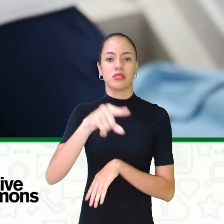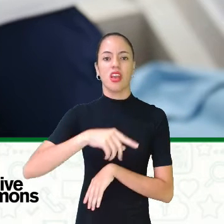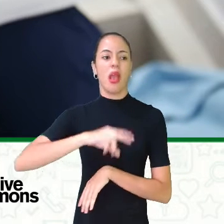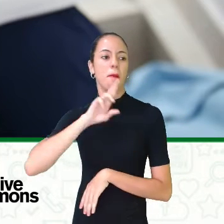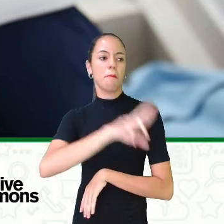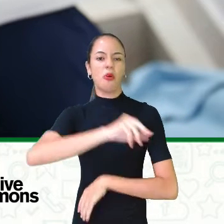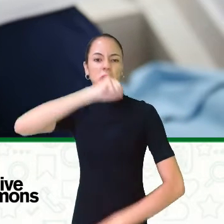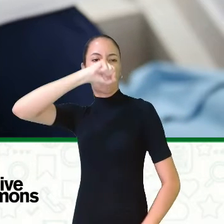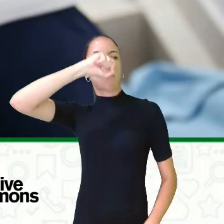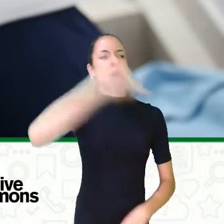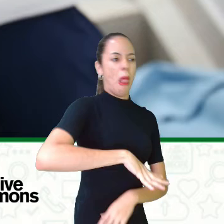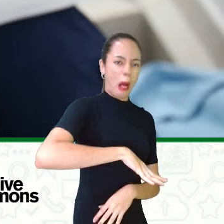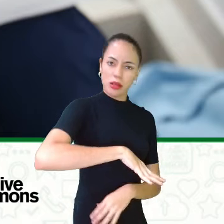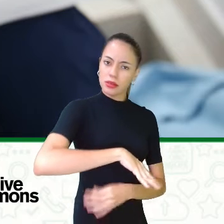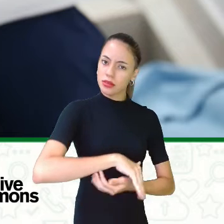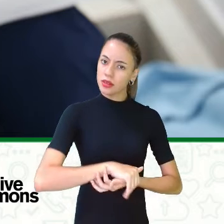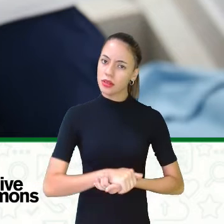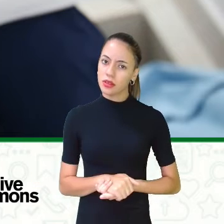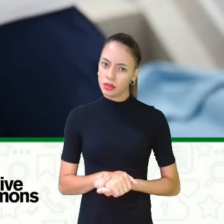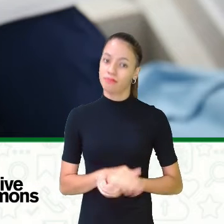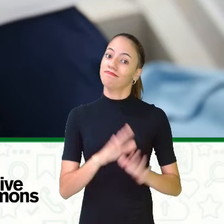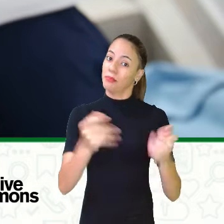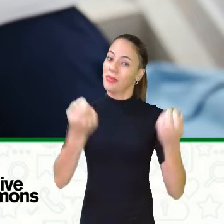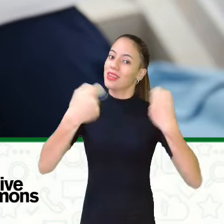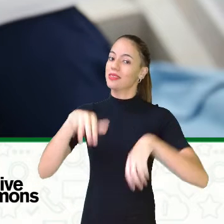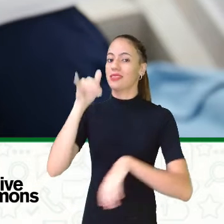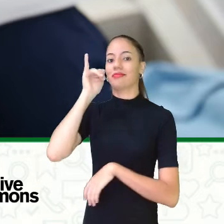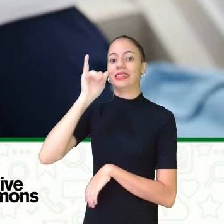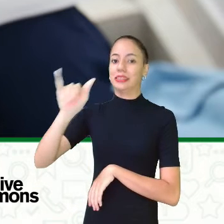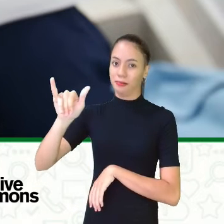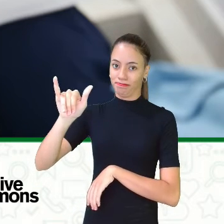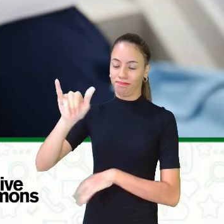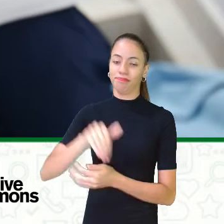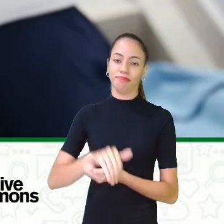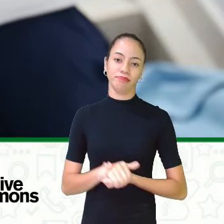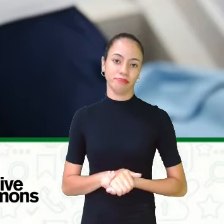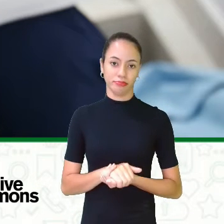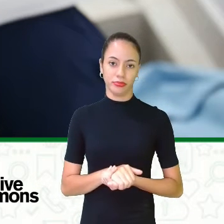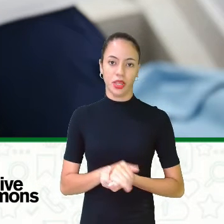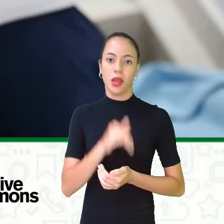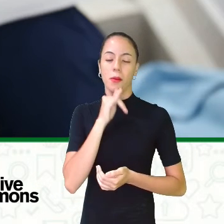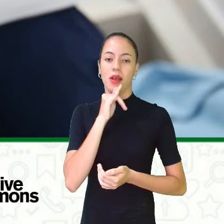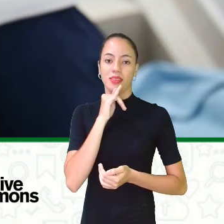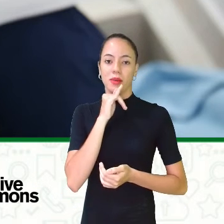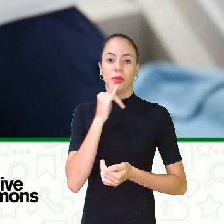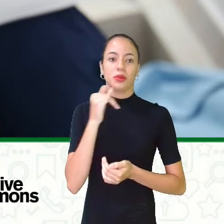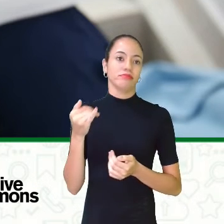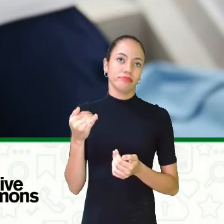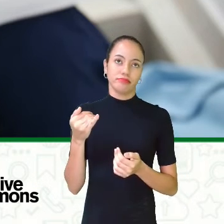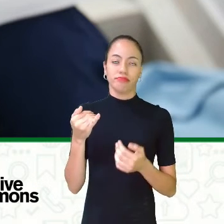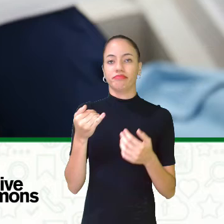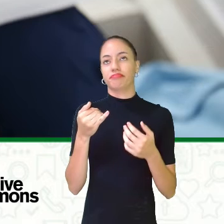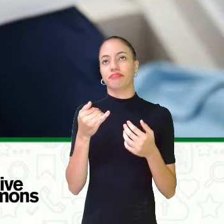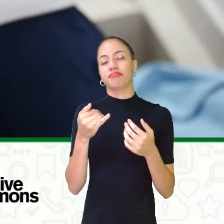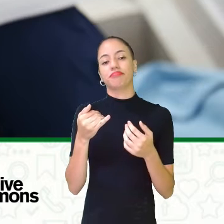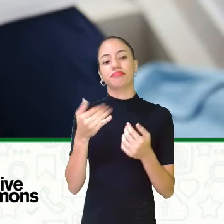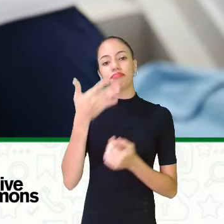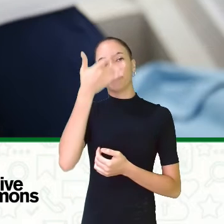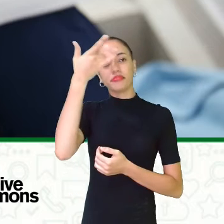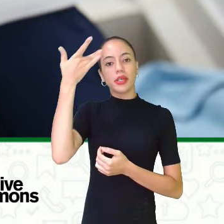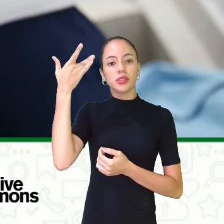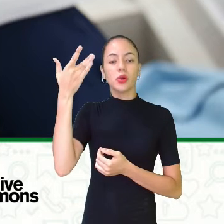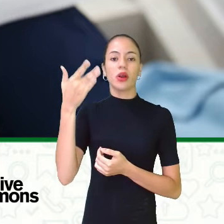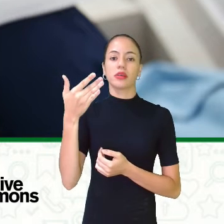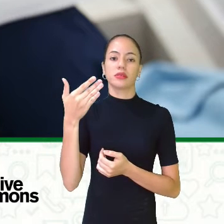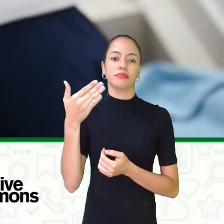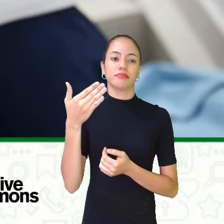grosseira e responde. Evitar isso. Não cumprir com as atividades.